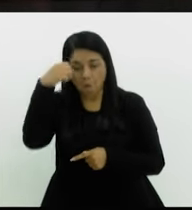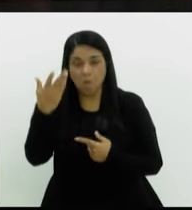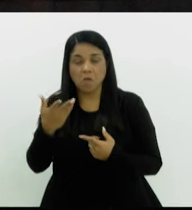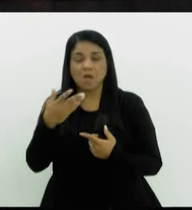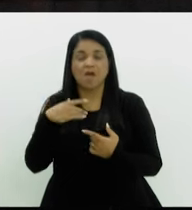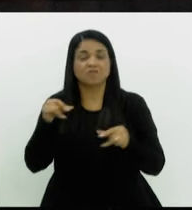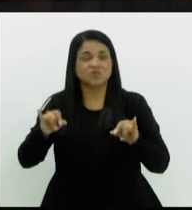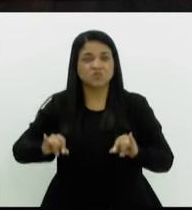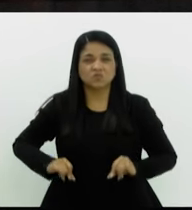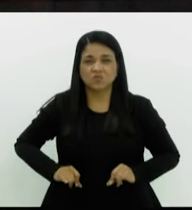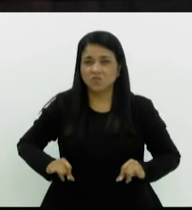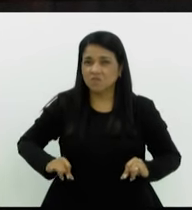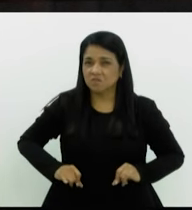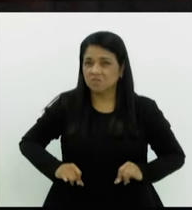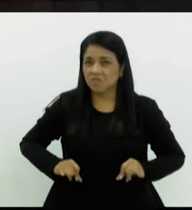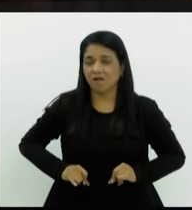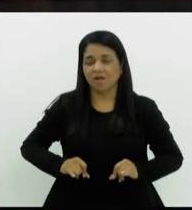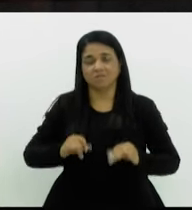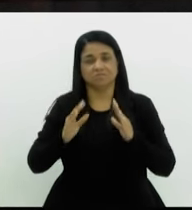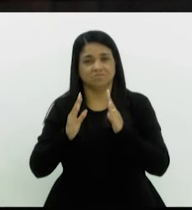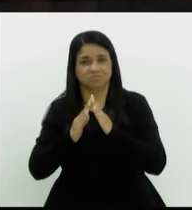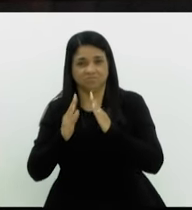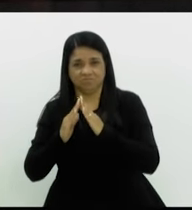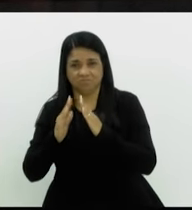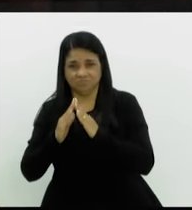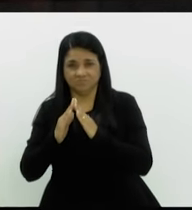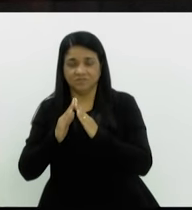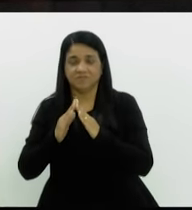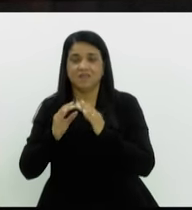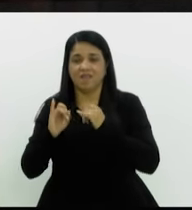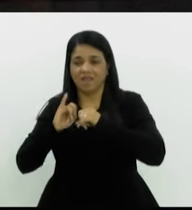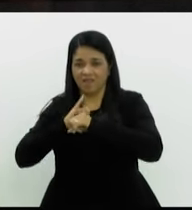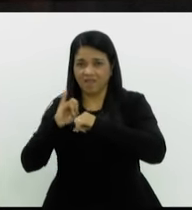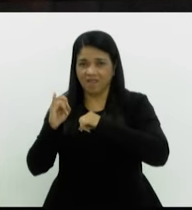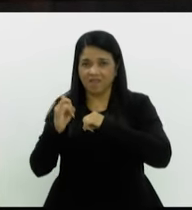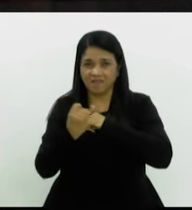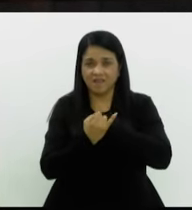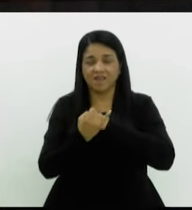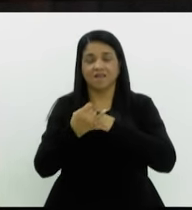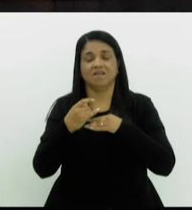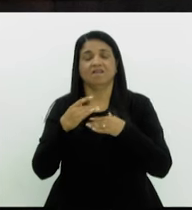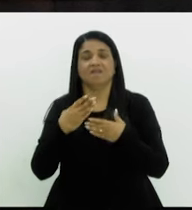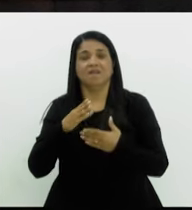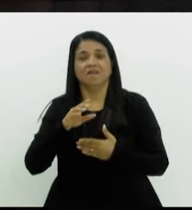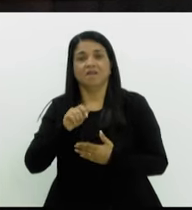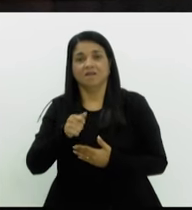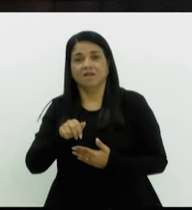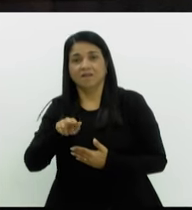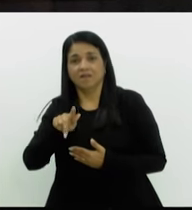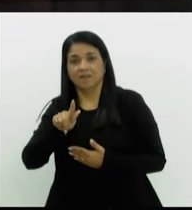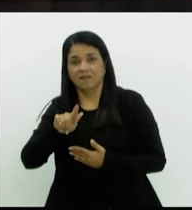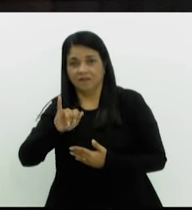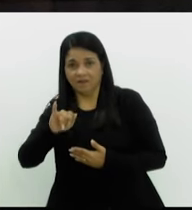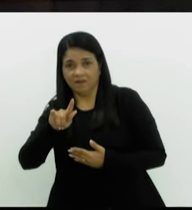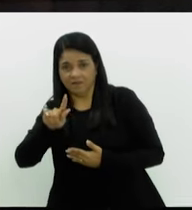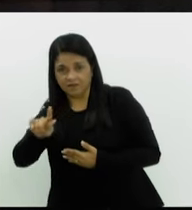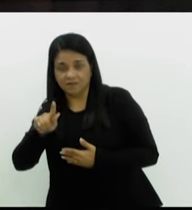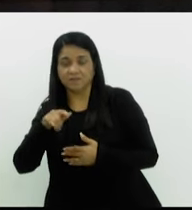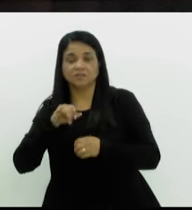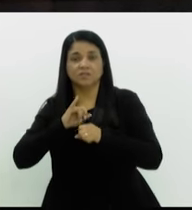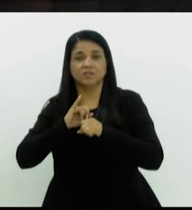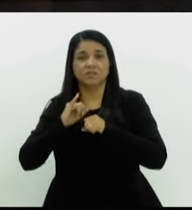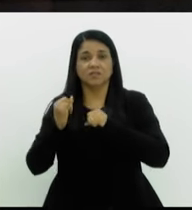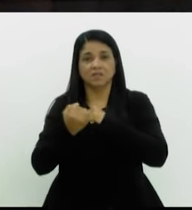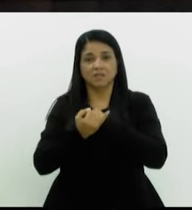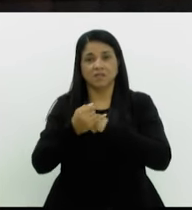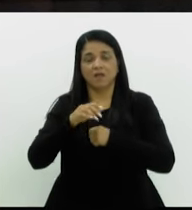sofrimento que é, em especial, os moradores da Ilha Grande, Vila do Abraão, que dependia, inclusive, da troca de um gerador